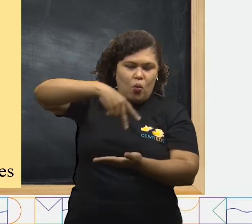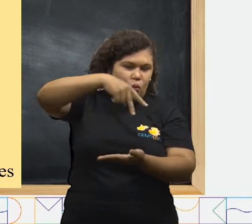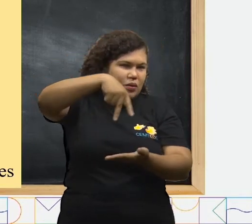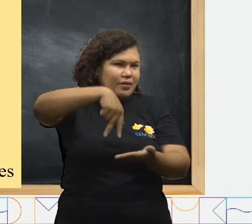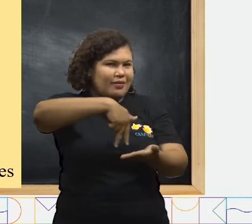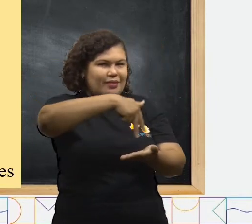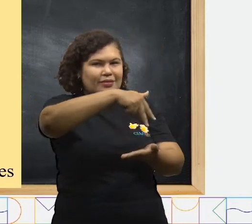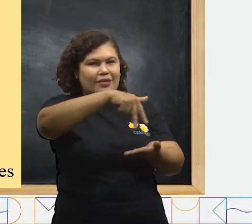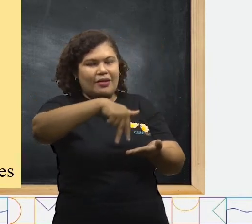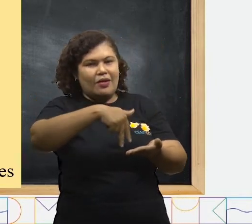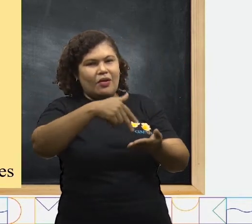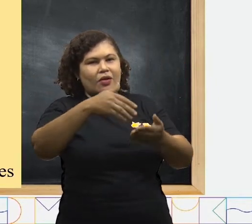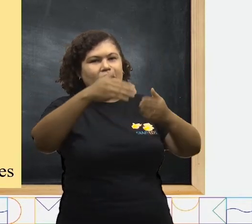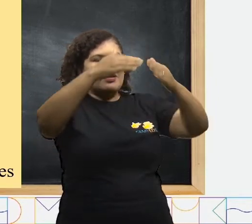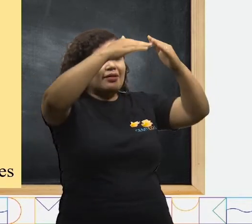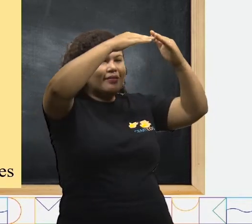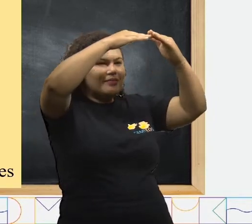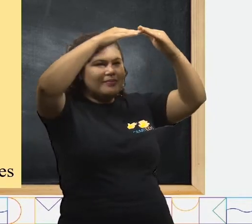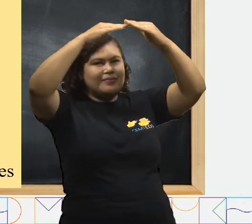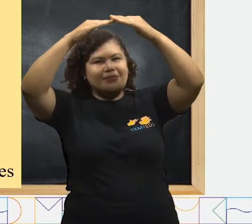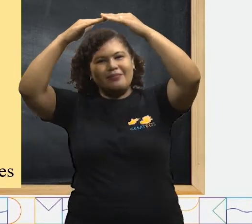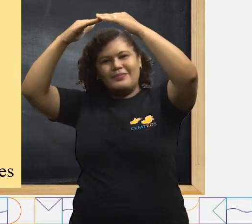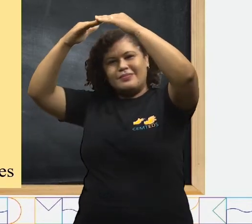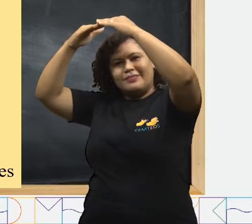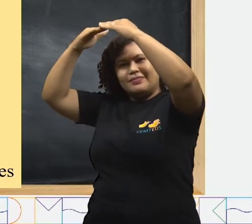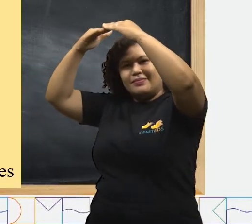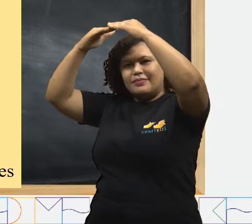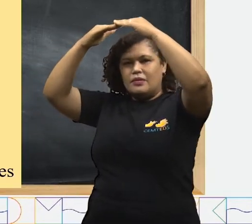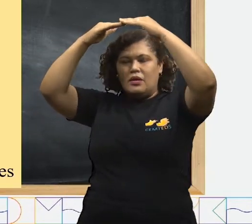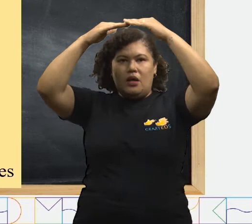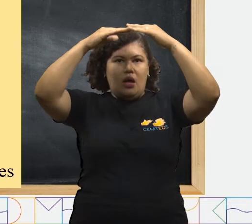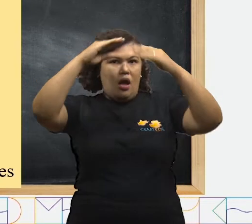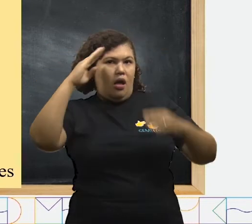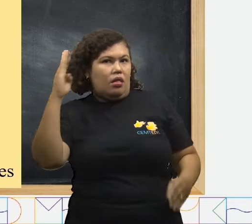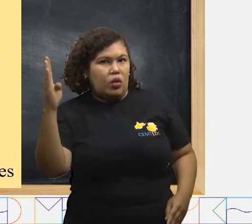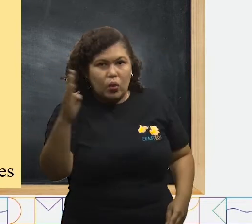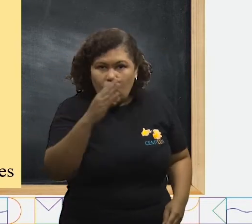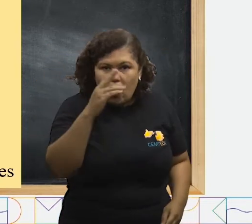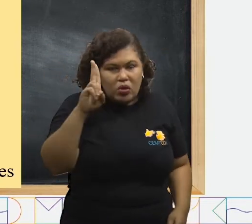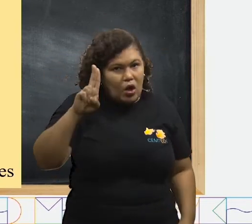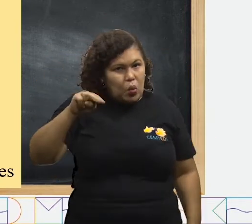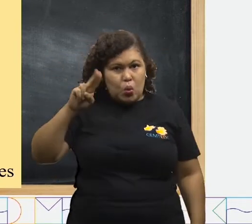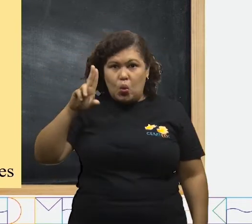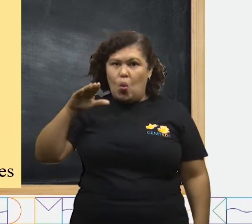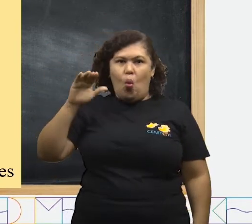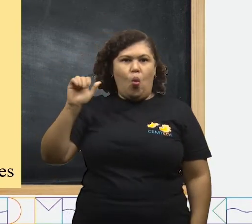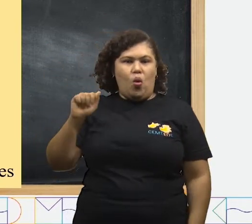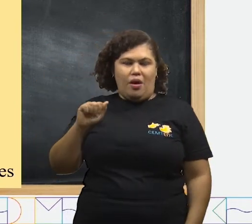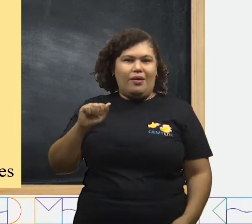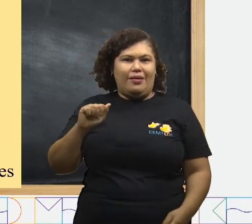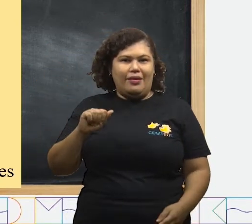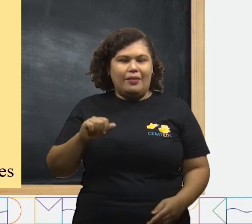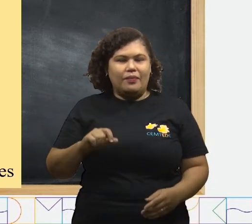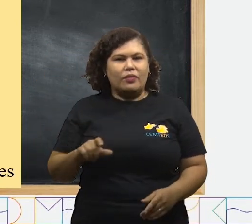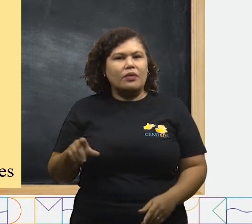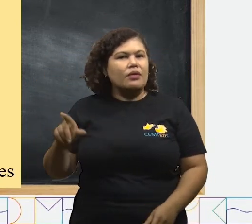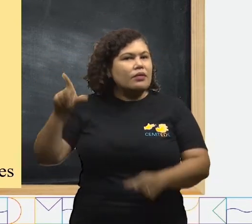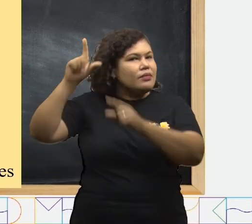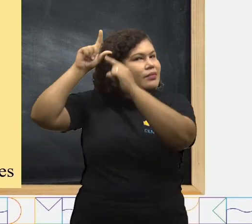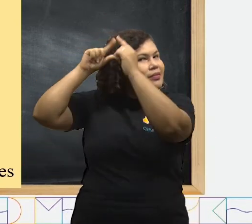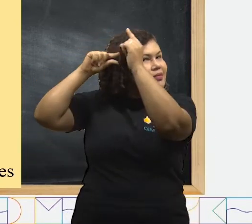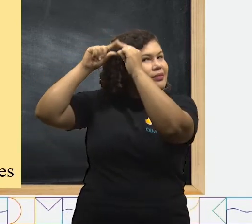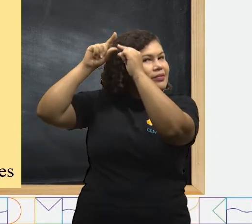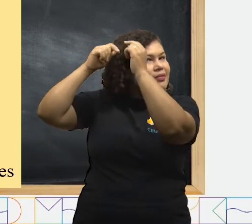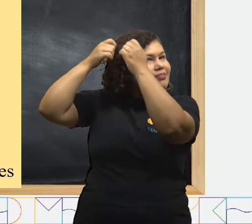roda, roda, com os bracinhos no ar. E não fica tonta e nem sai do lugar. Põe no cabelo